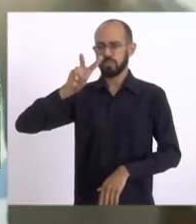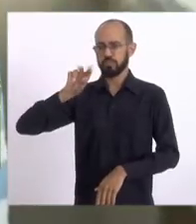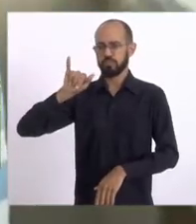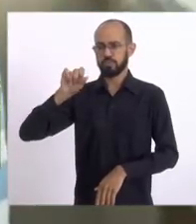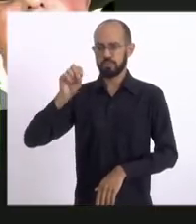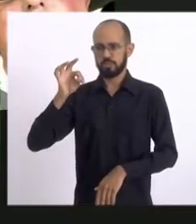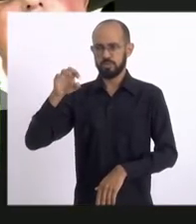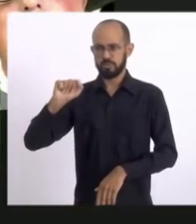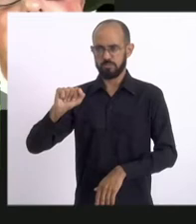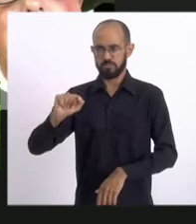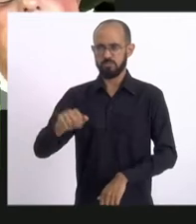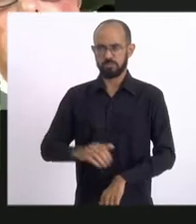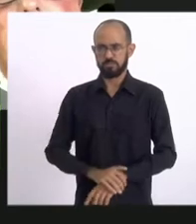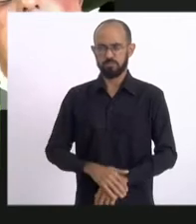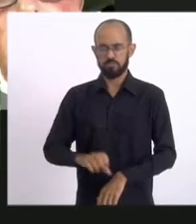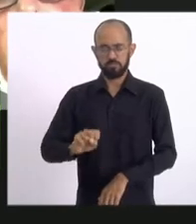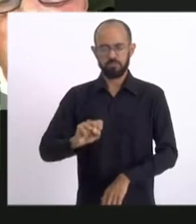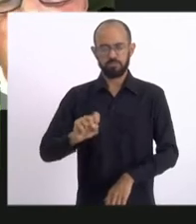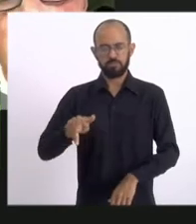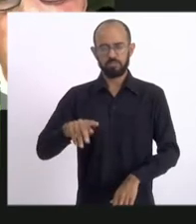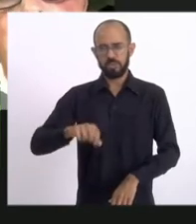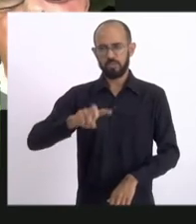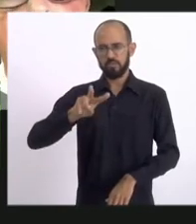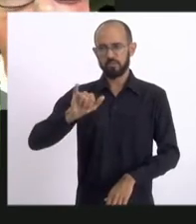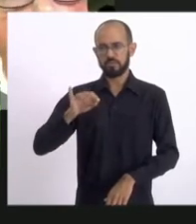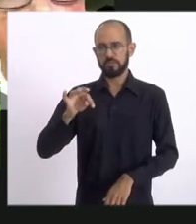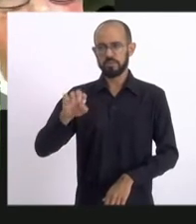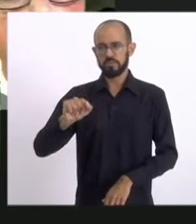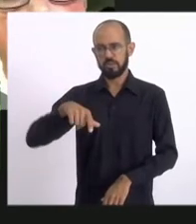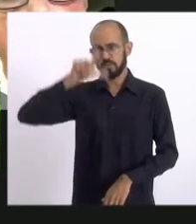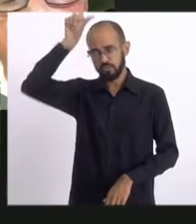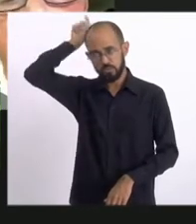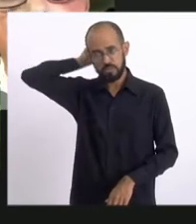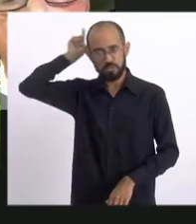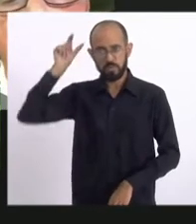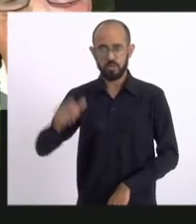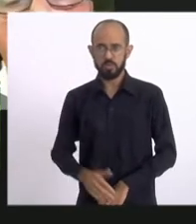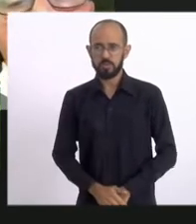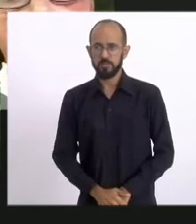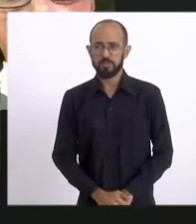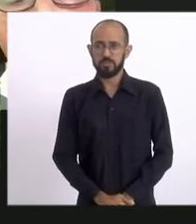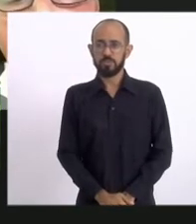vice, deputado Luiz Paulo. Vice, deputado Luiz Paulo. Ok.